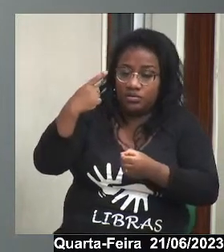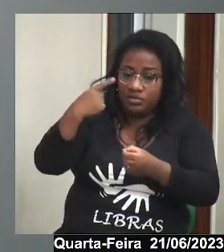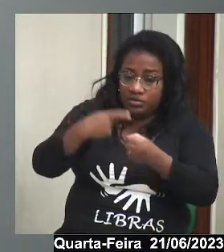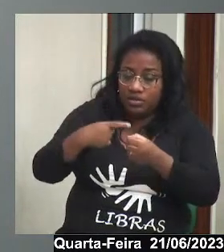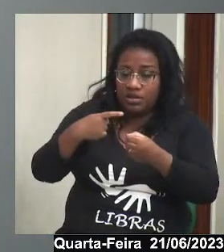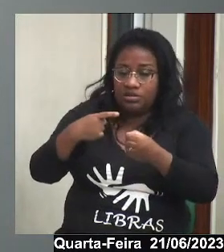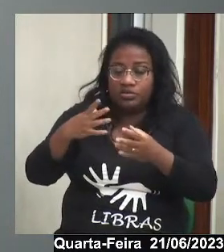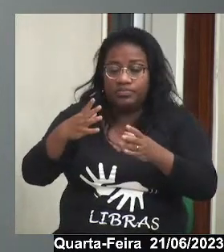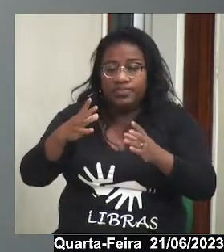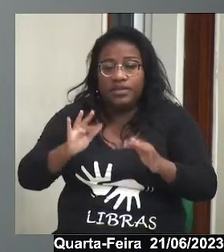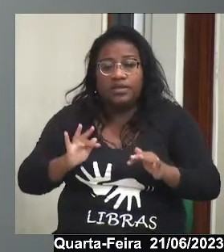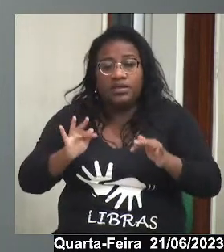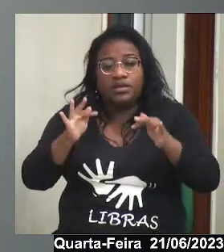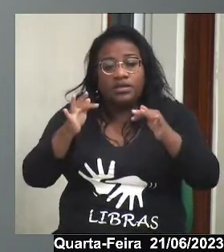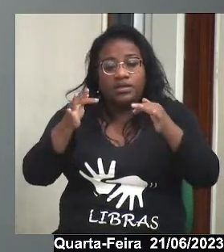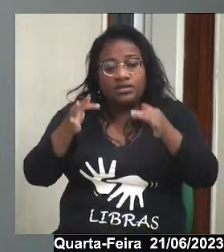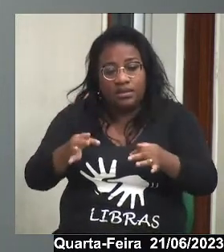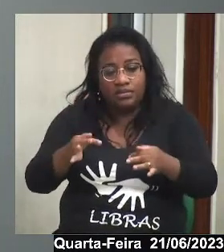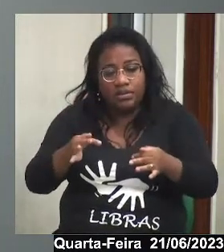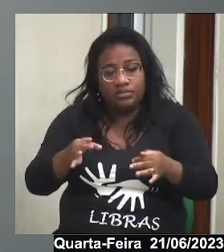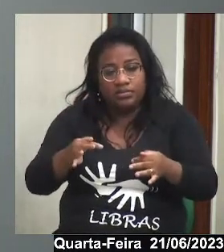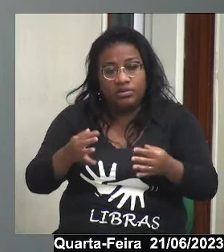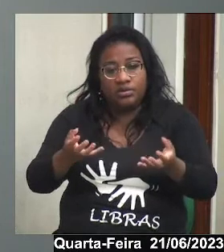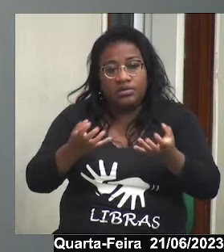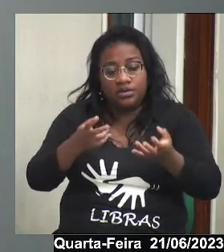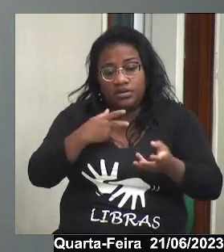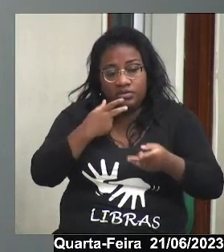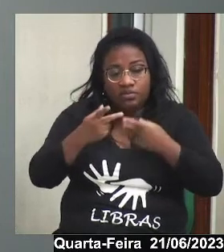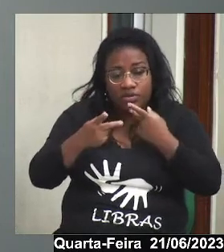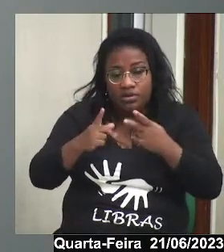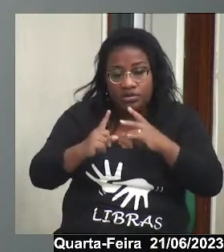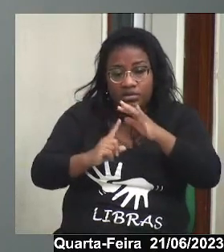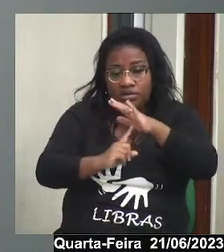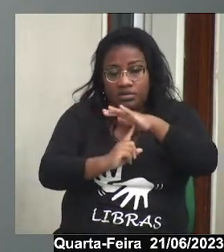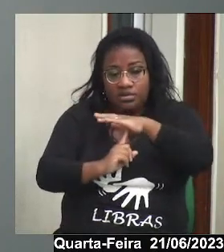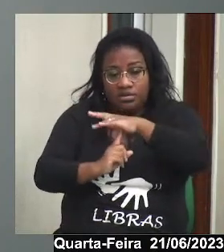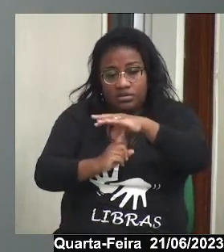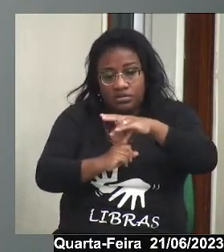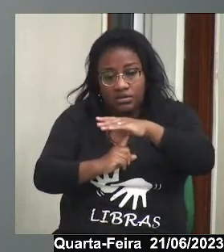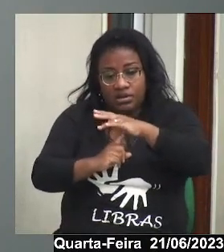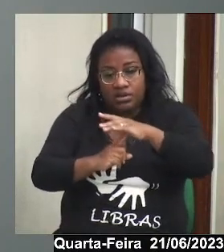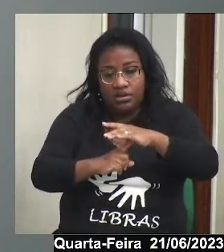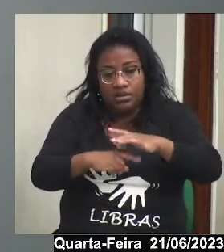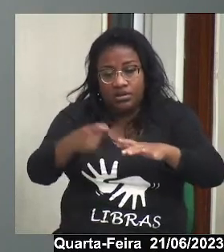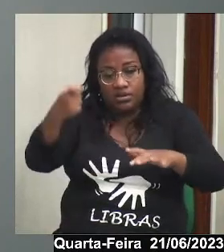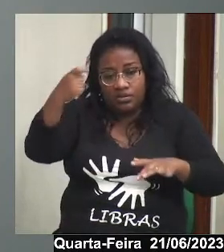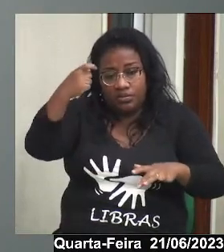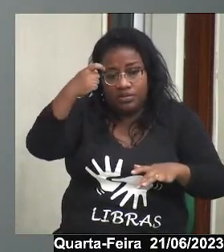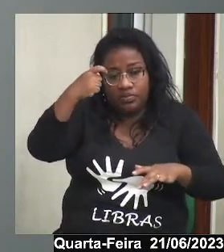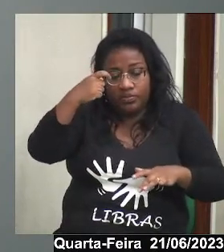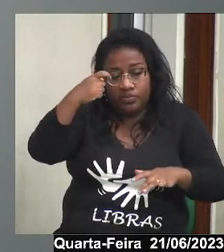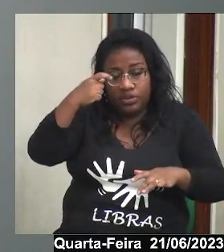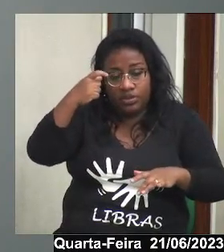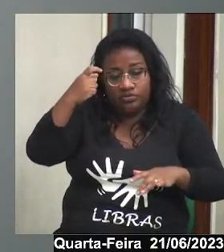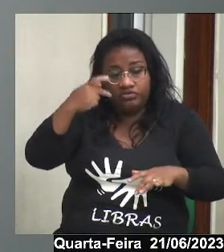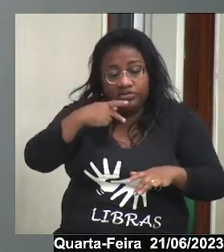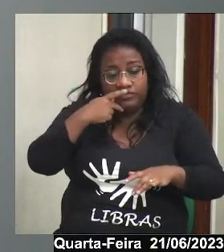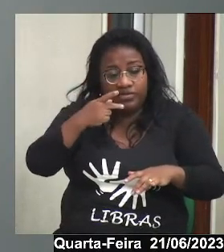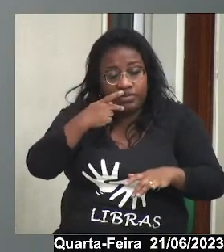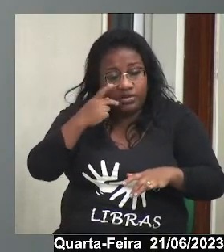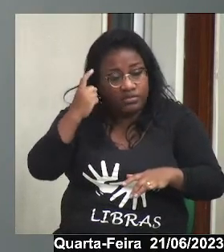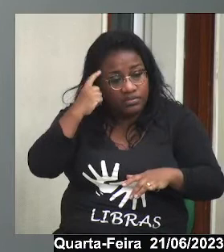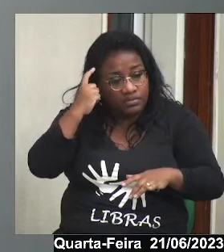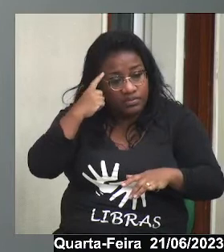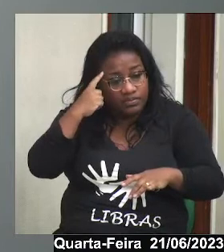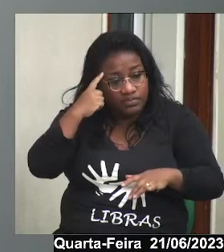aprovar esse projeto. Por fim, senhores, eu quero falar sobre a feira e complementar um pouco do meu raciocínio que eu havia feito na